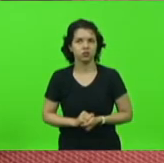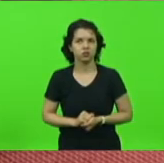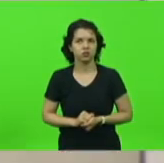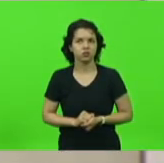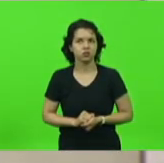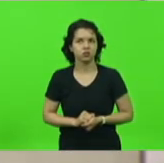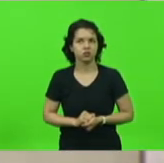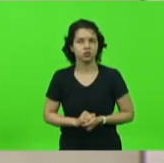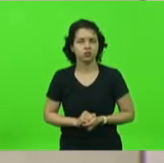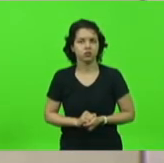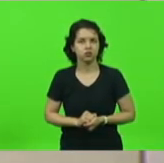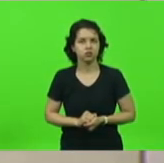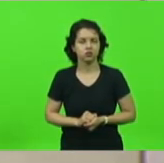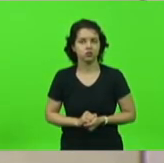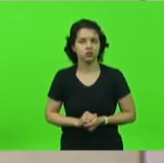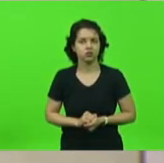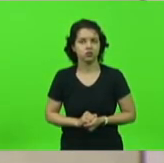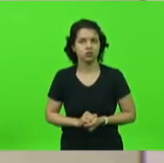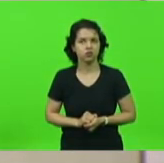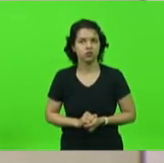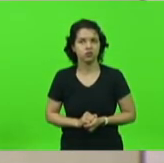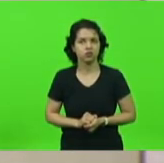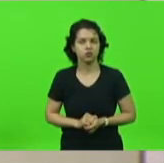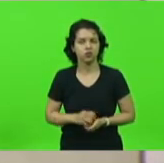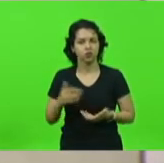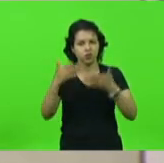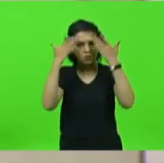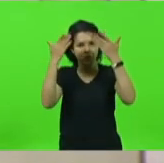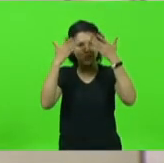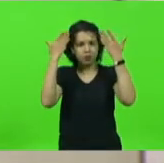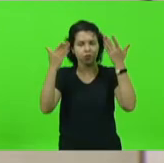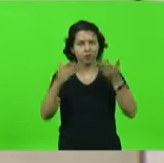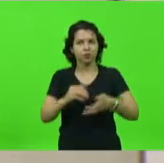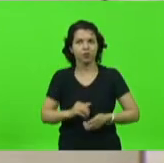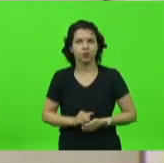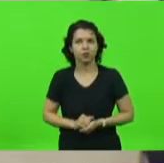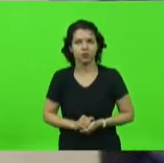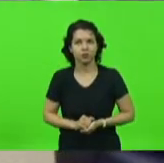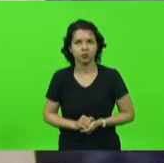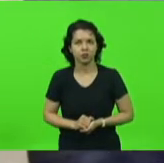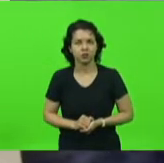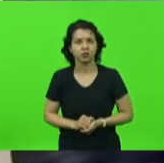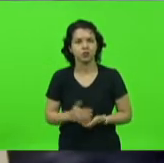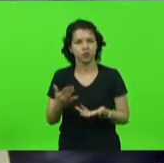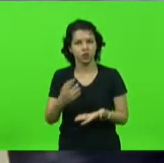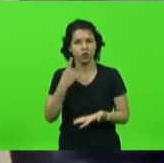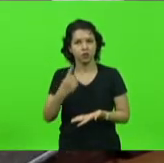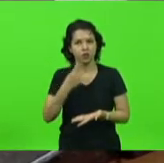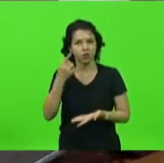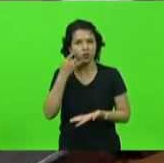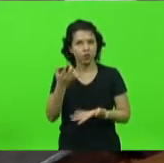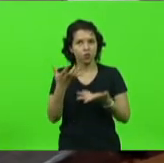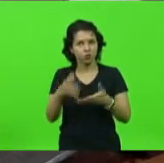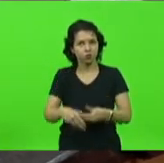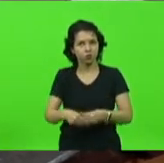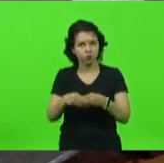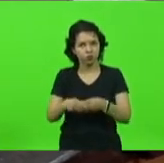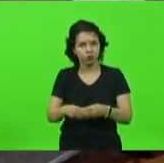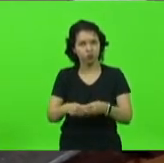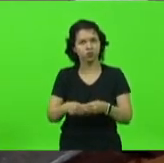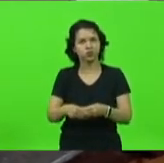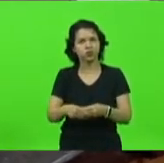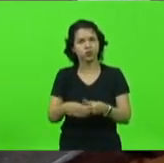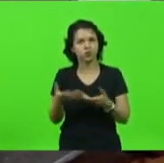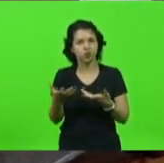Ainda para discutir a matéria, com a palavra o deputado José Milton Schaefer. Deputado Mauro, eu quero aqui cumprimentar. Acho que esse